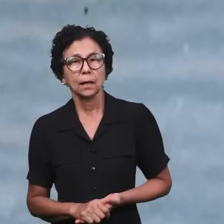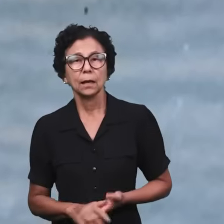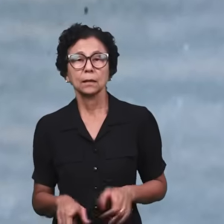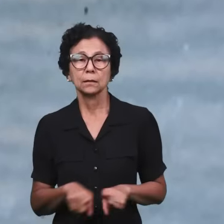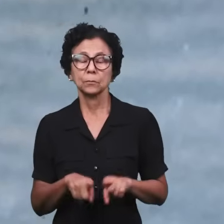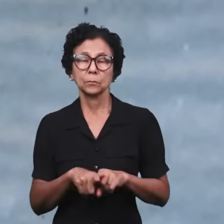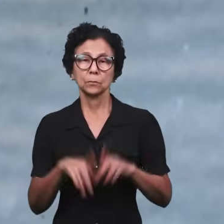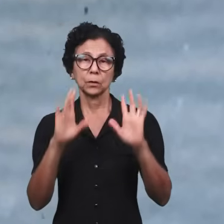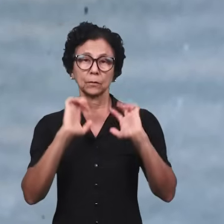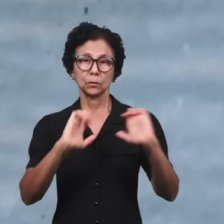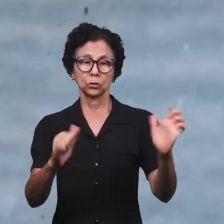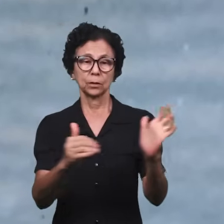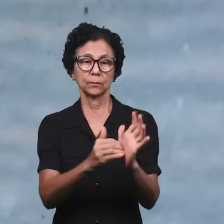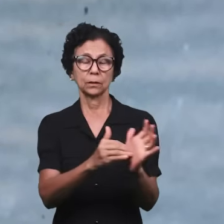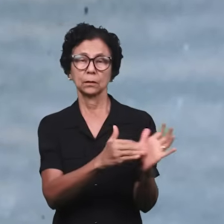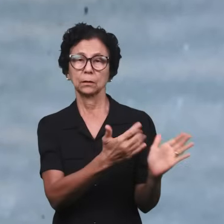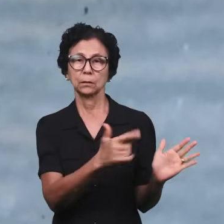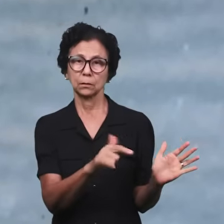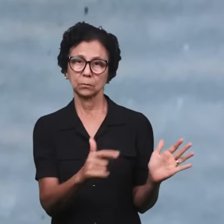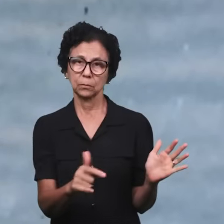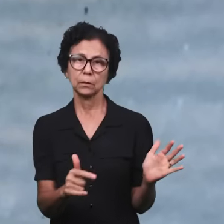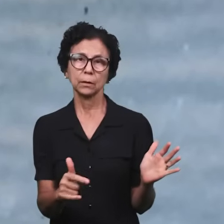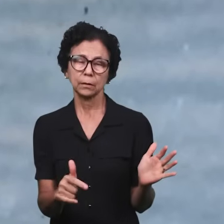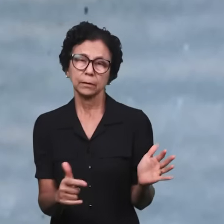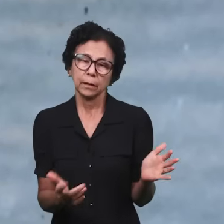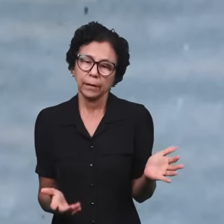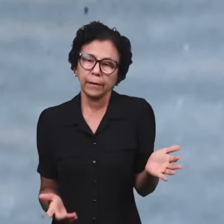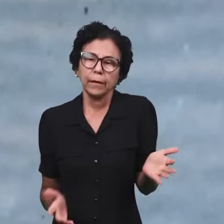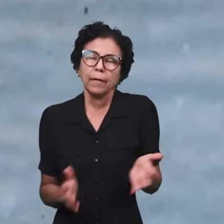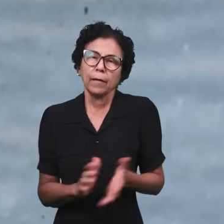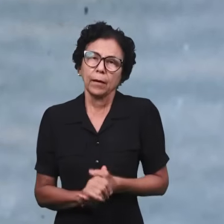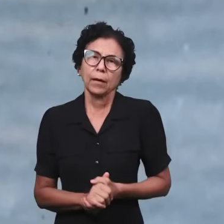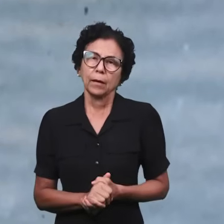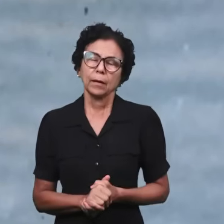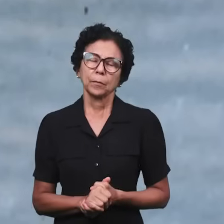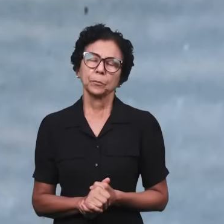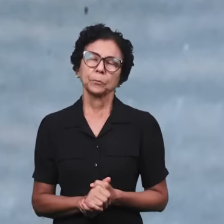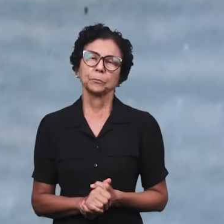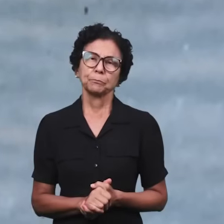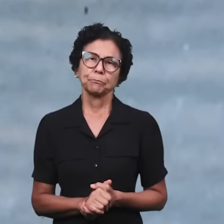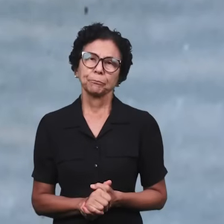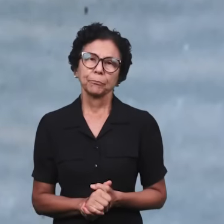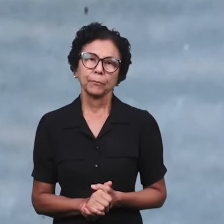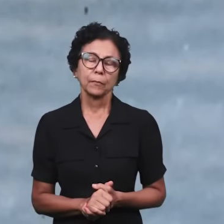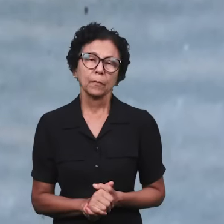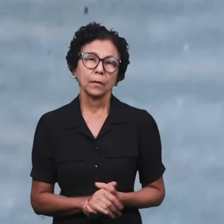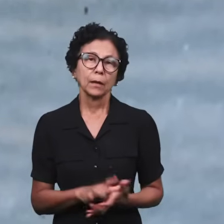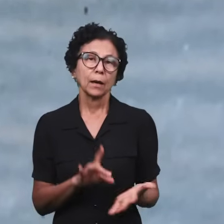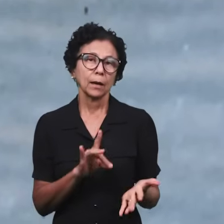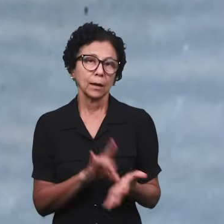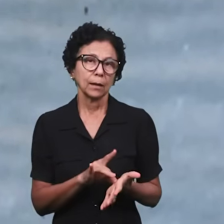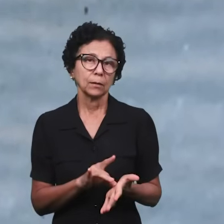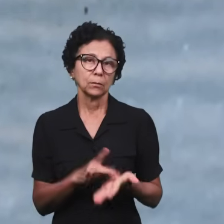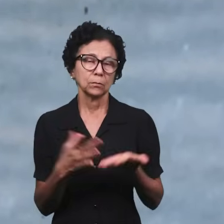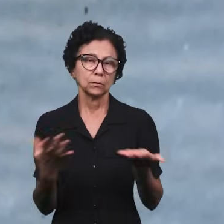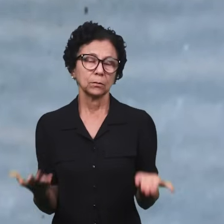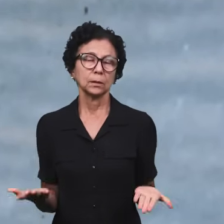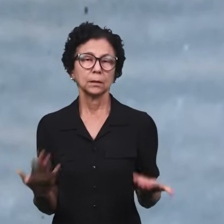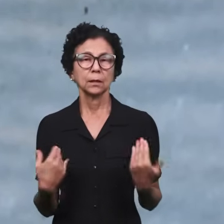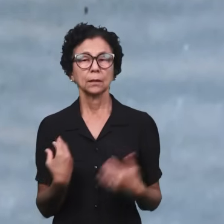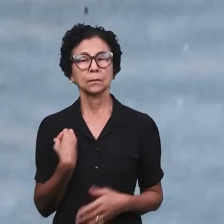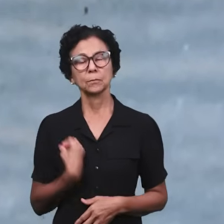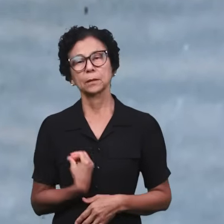Sem Fronteiras é uma dessas evidências, né, da participação e dos